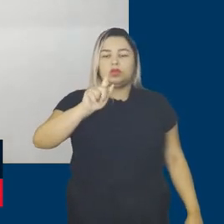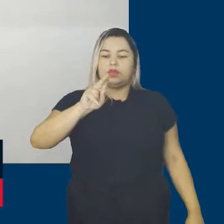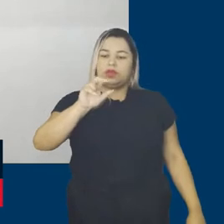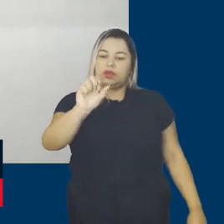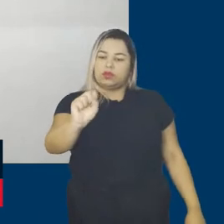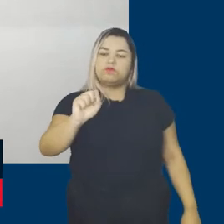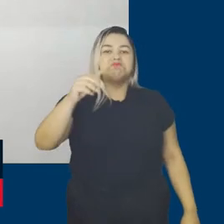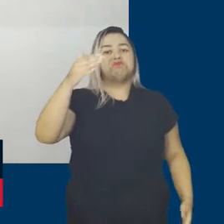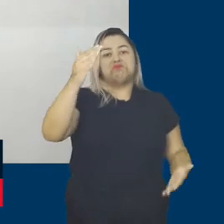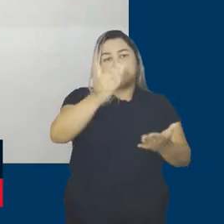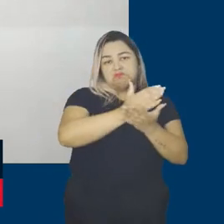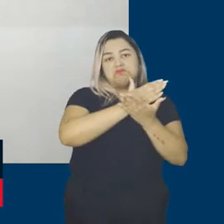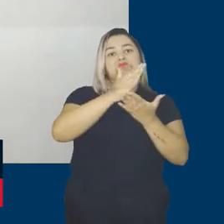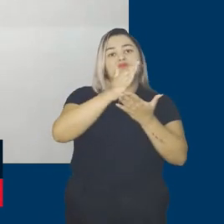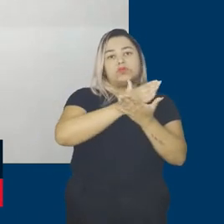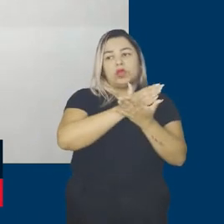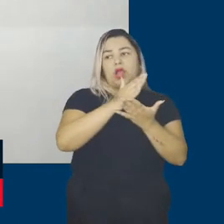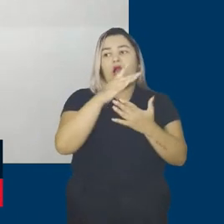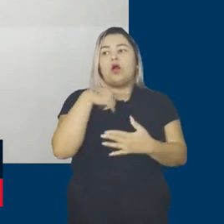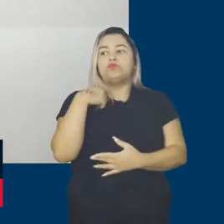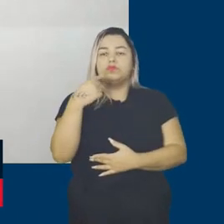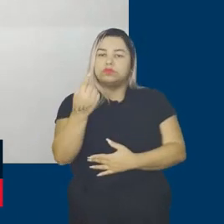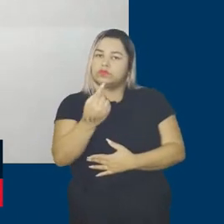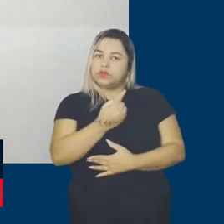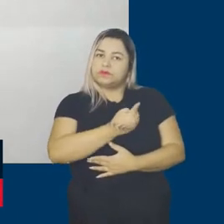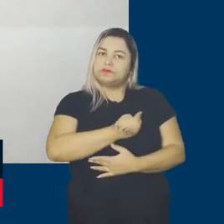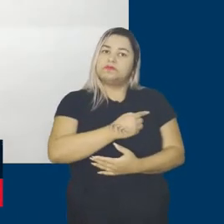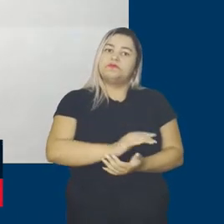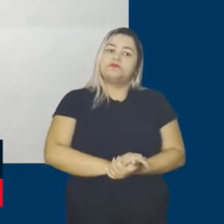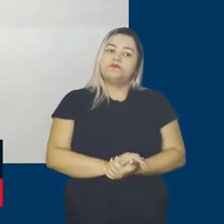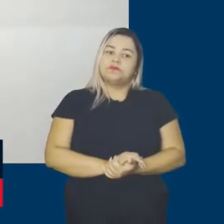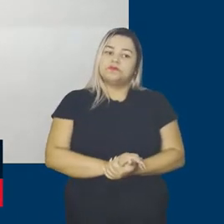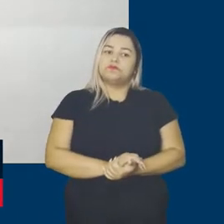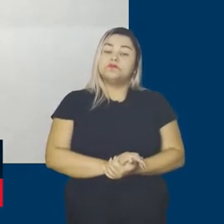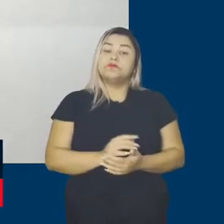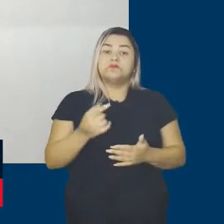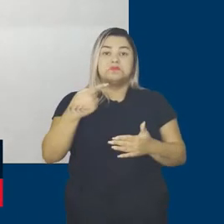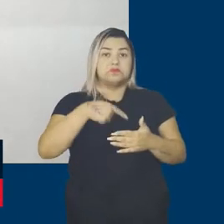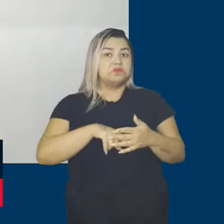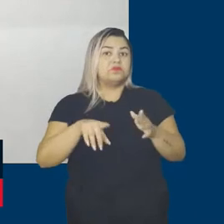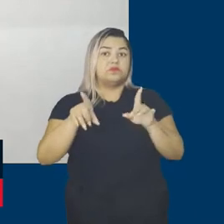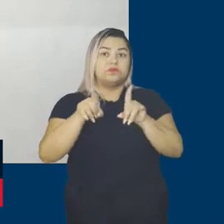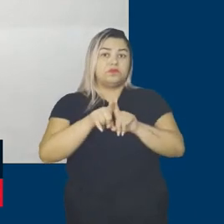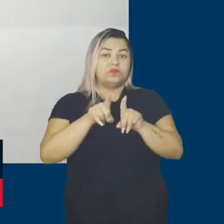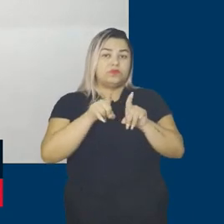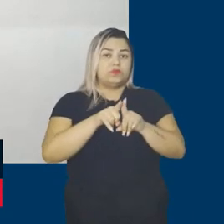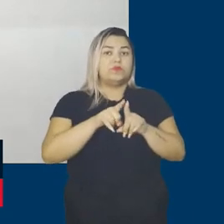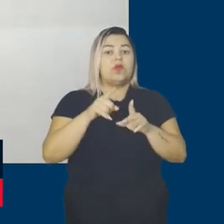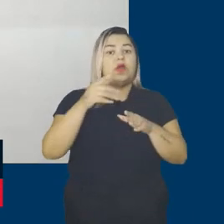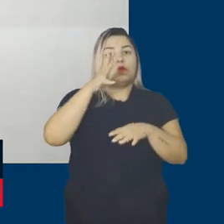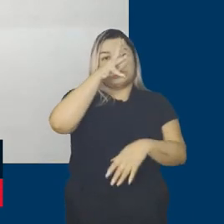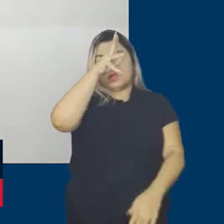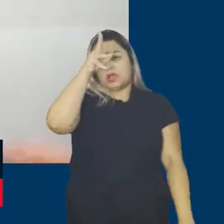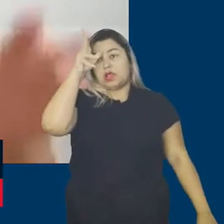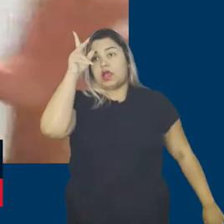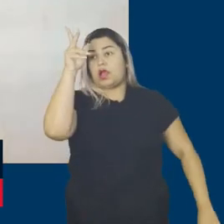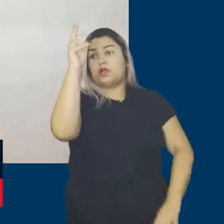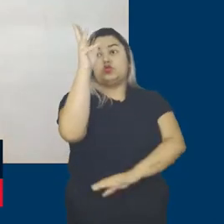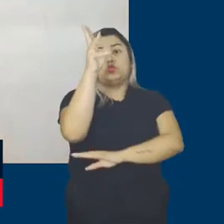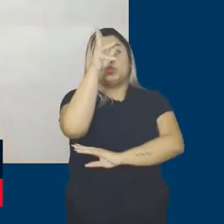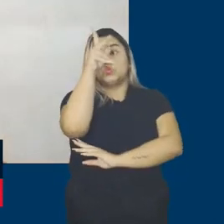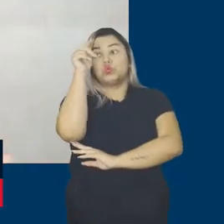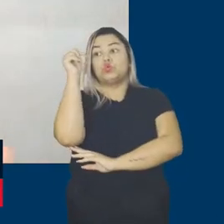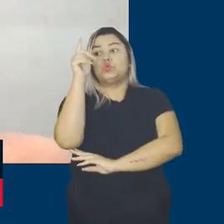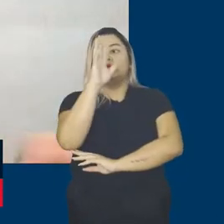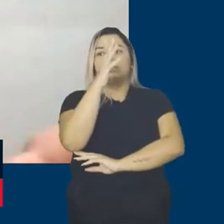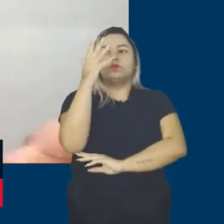em algumas das nossas dos nossos fundos aqui, como é o caso do Fundo Amazônia. Já tivemos